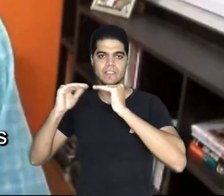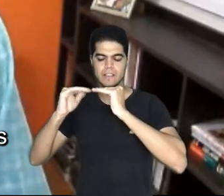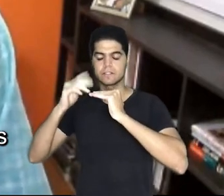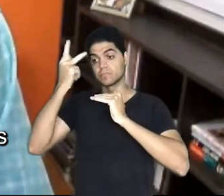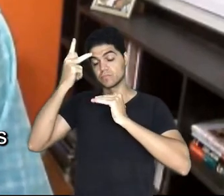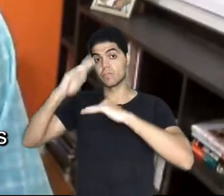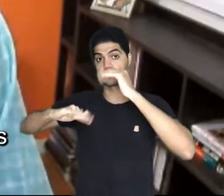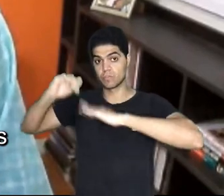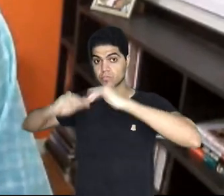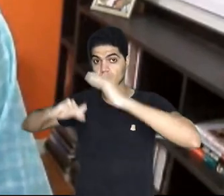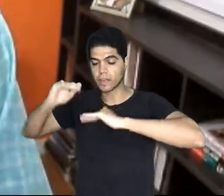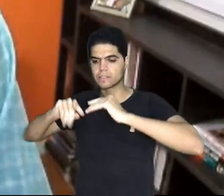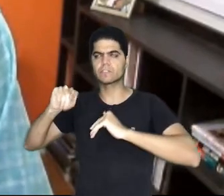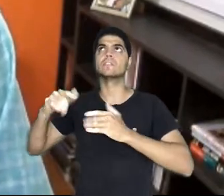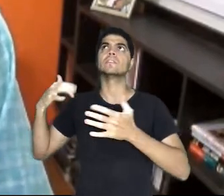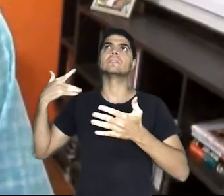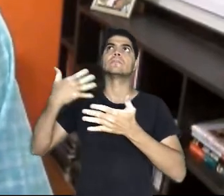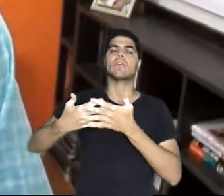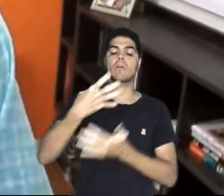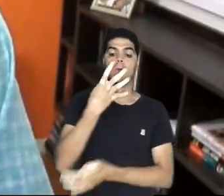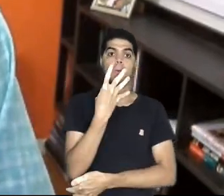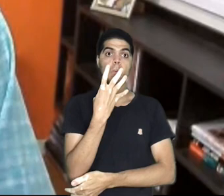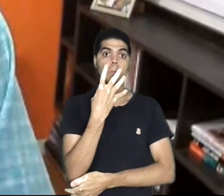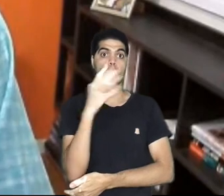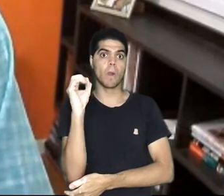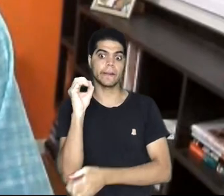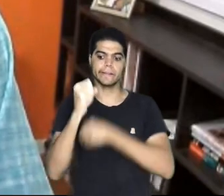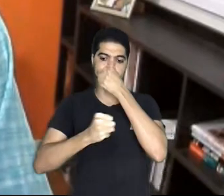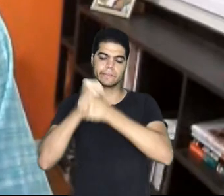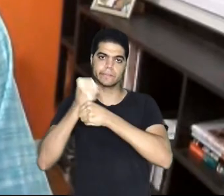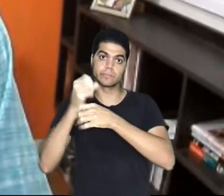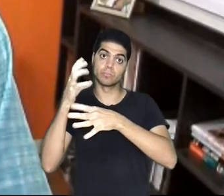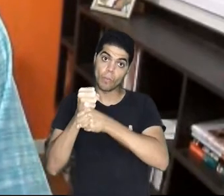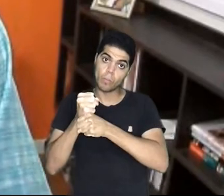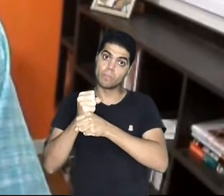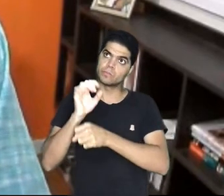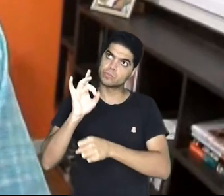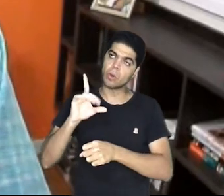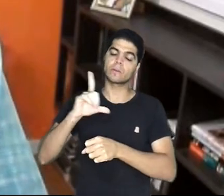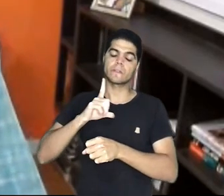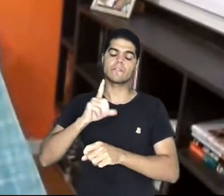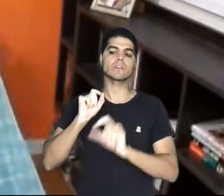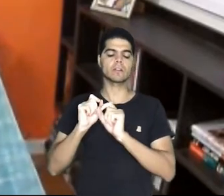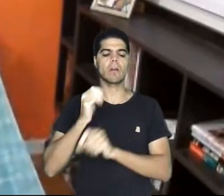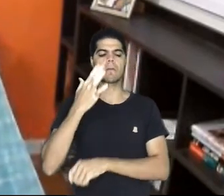mínimo 4 décadas, há no mínimo 40 anos, que os historiadores da independência